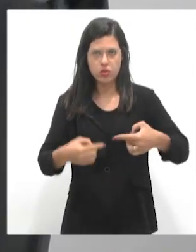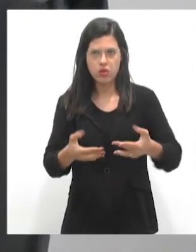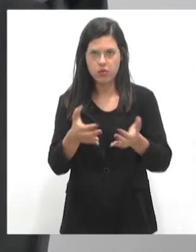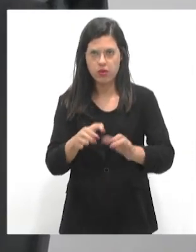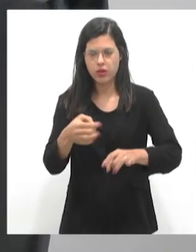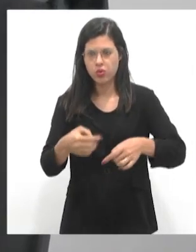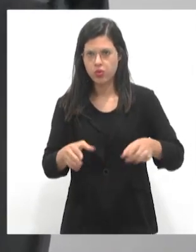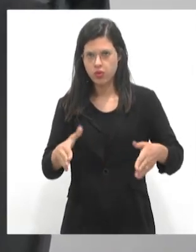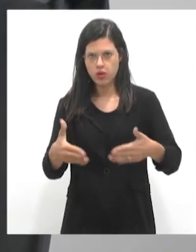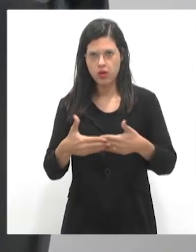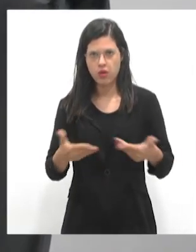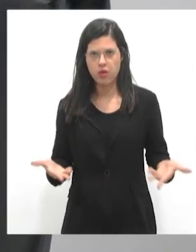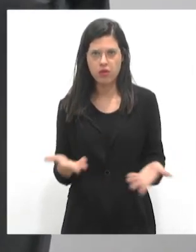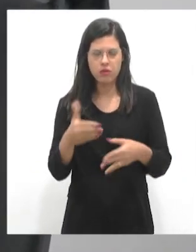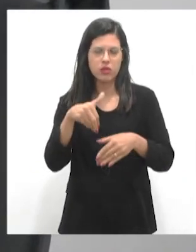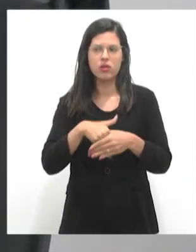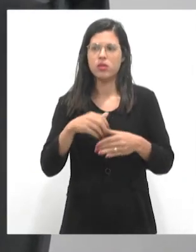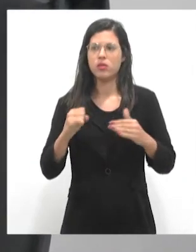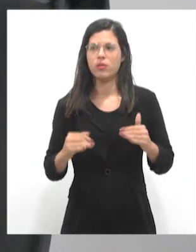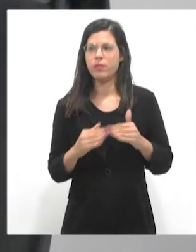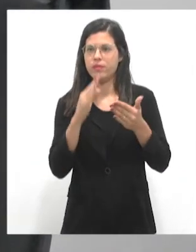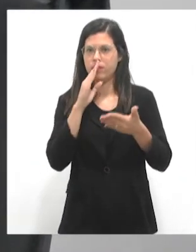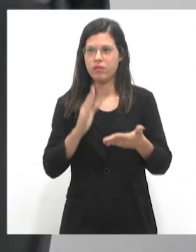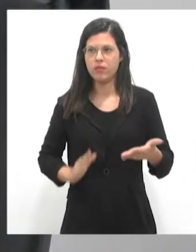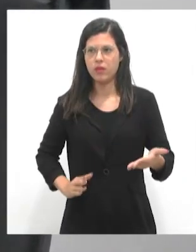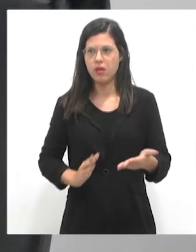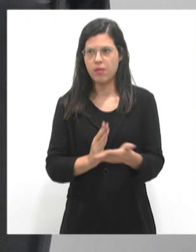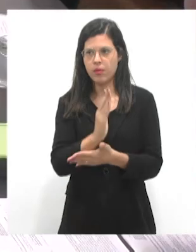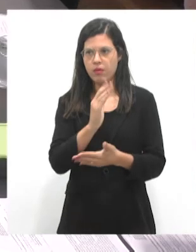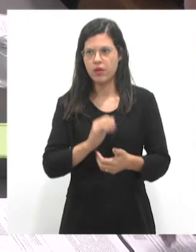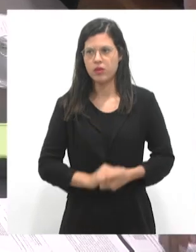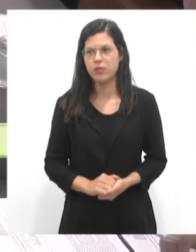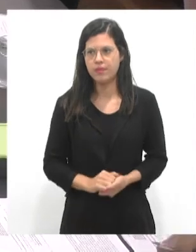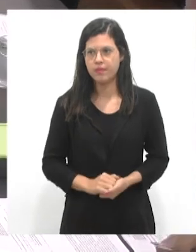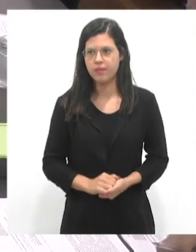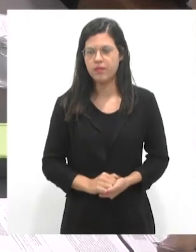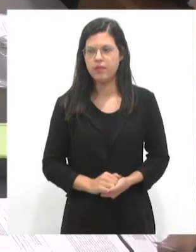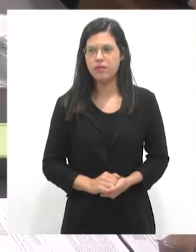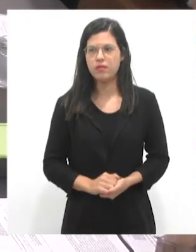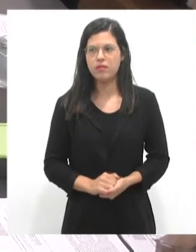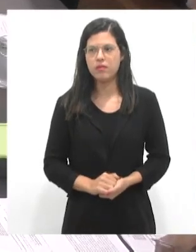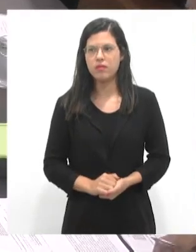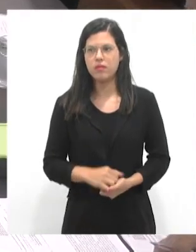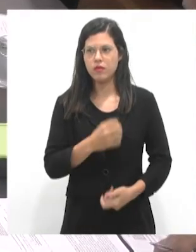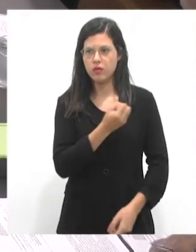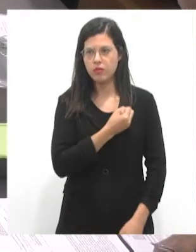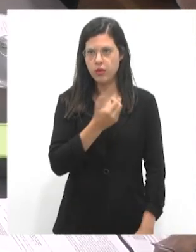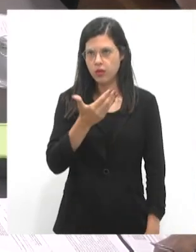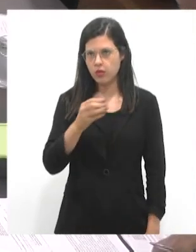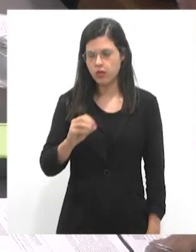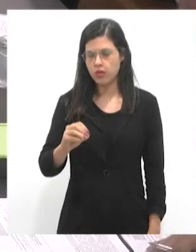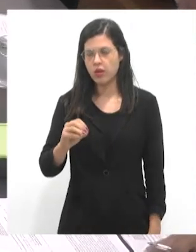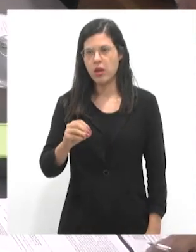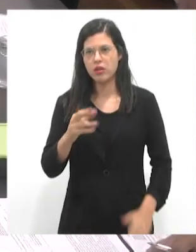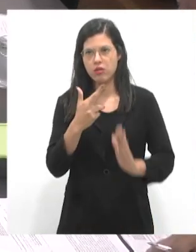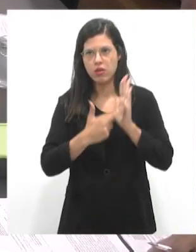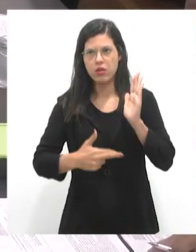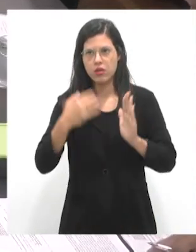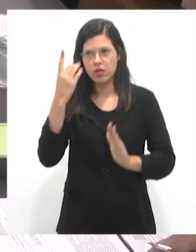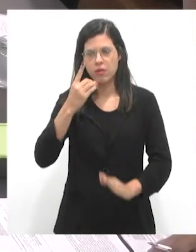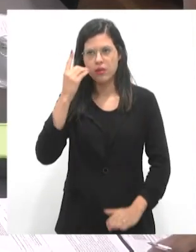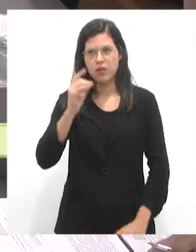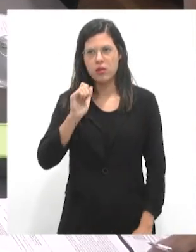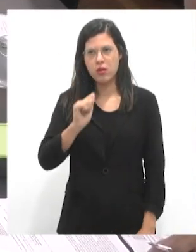havendo quem queira discutir, em votação, os senhores que aprovam permaneçam como estão. Aprovado. Item 10 da pauta, sob relatoria do deputado